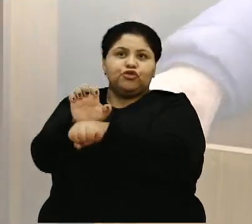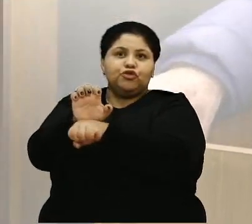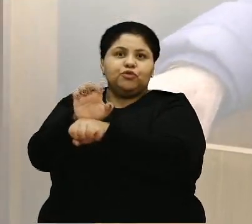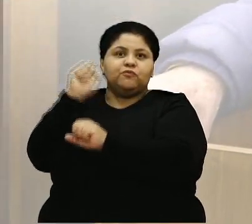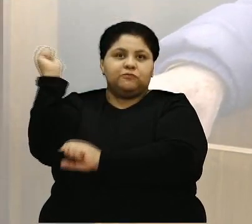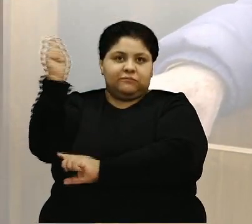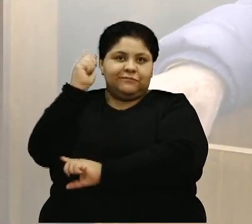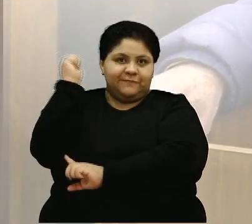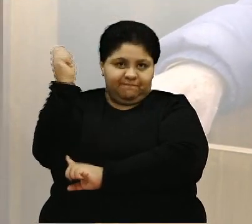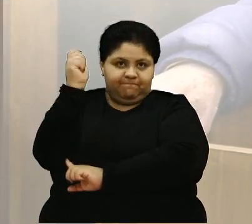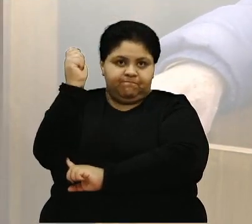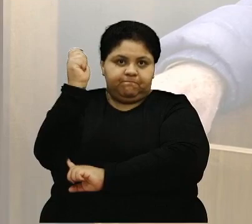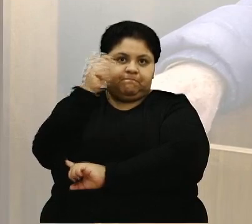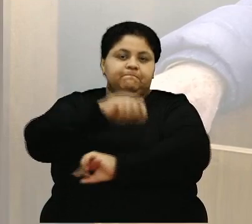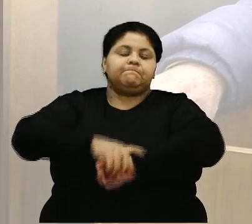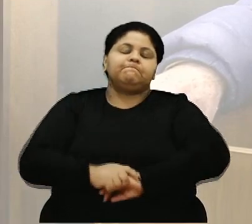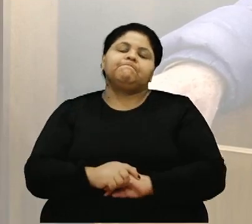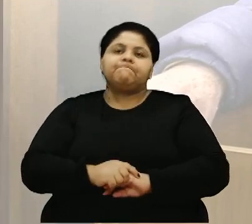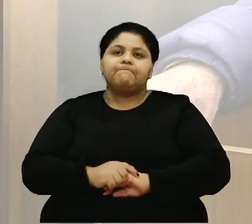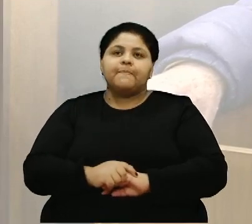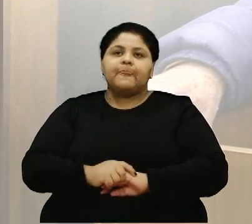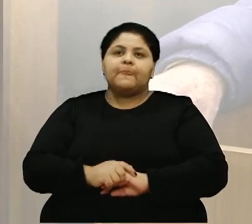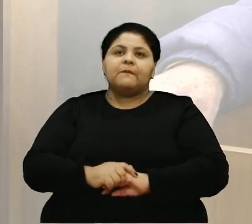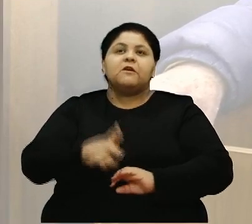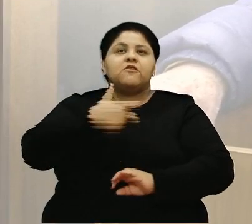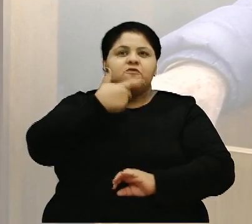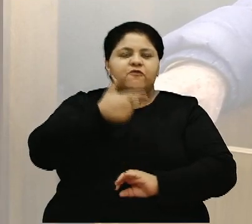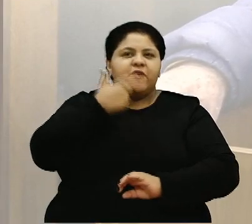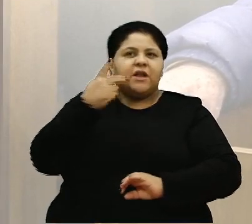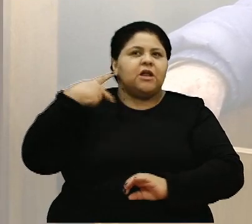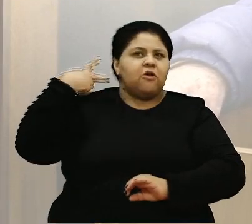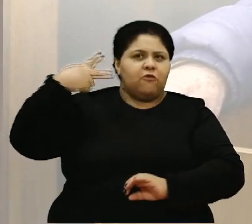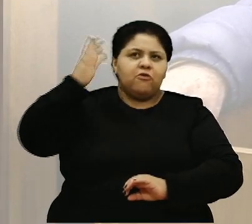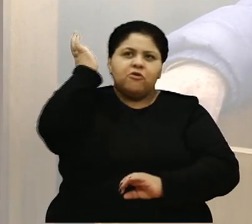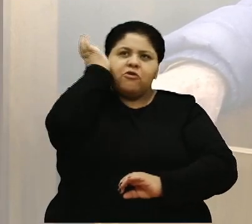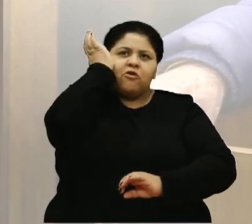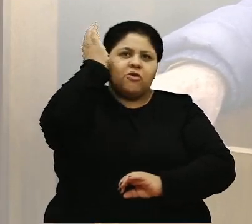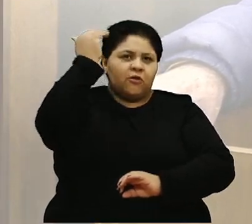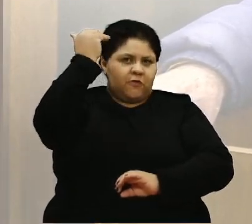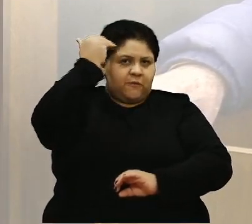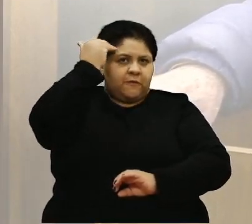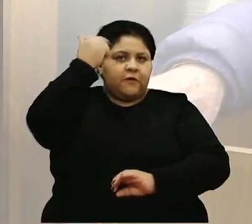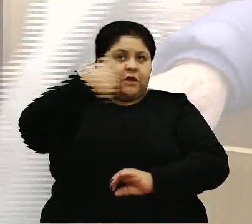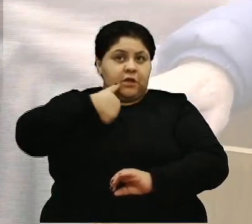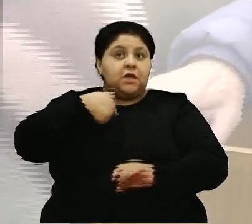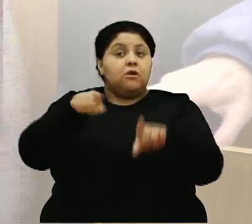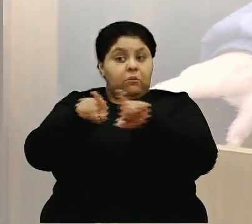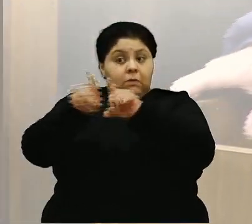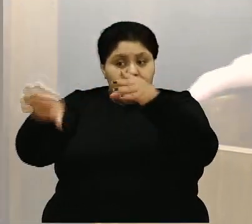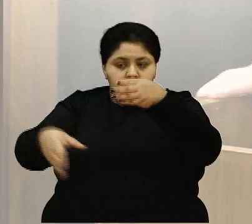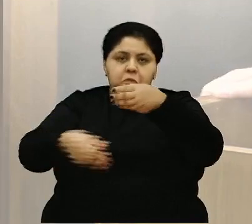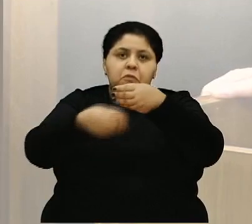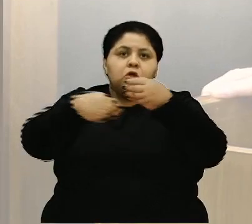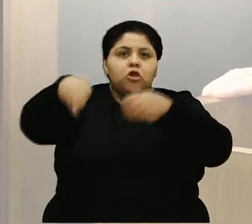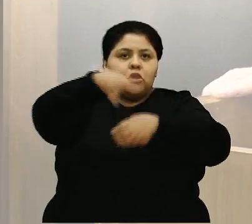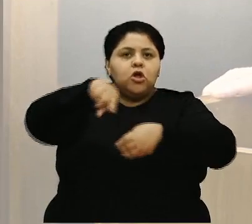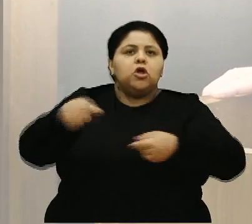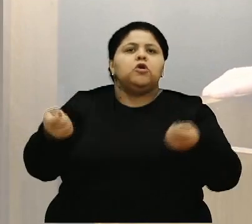Grande do Sul. E dizia bem o vereador Felipe, e eu endosso as suas palavras, nós